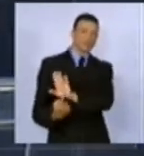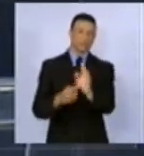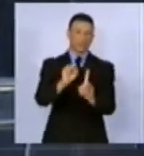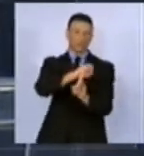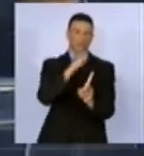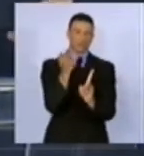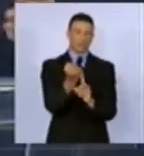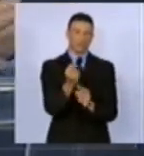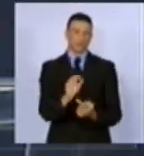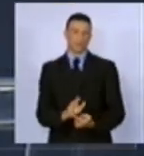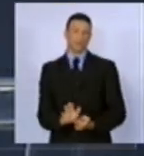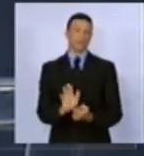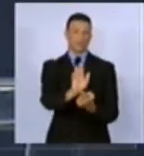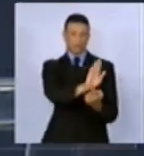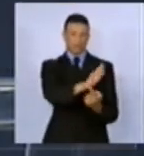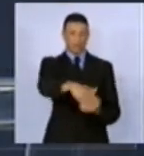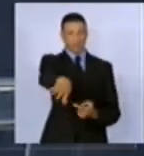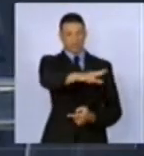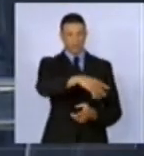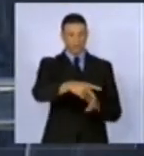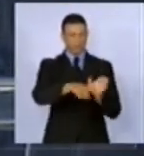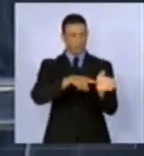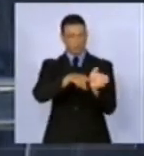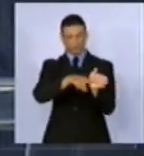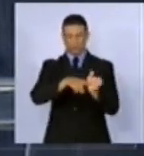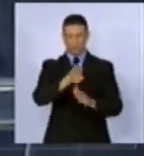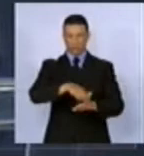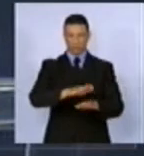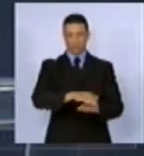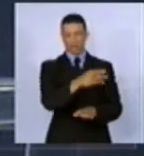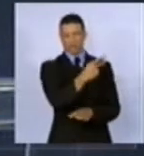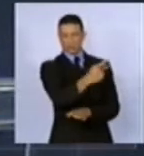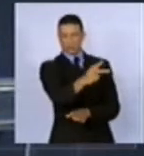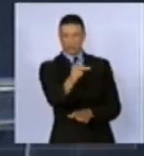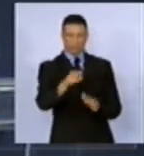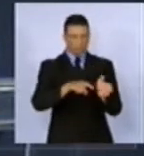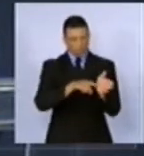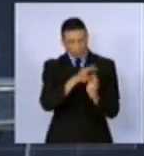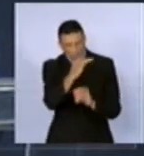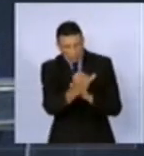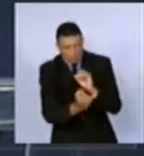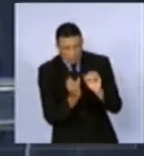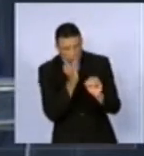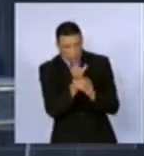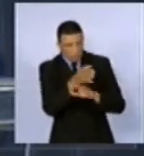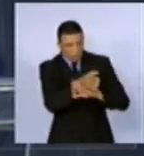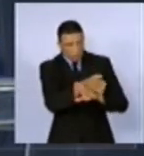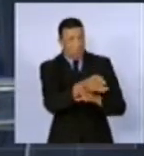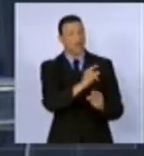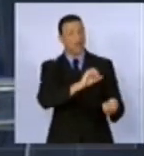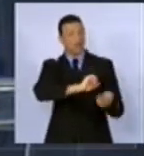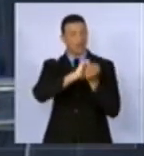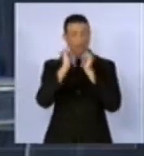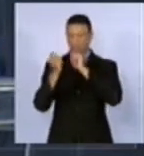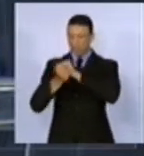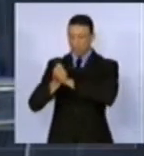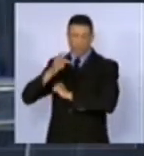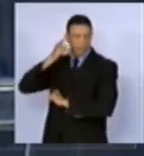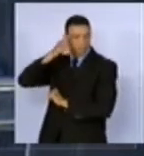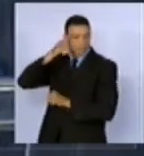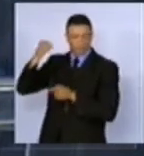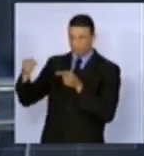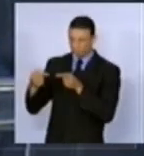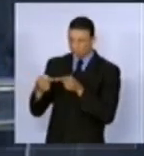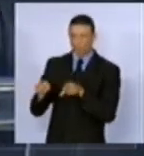a sociedade para que a sociedade possa analisar esses dados possa utilizar essas informações para políticas públicas e quais são os municípios